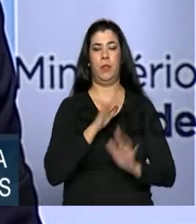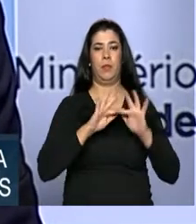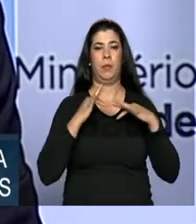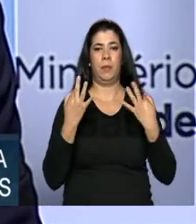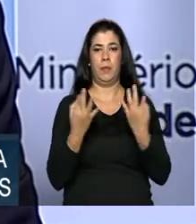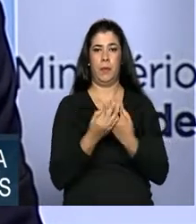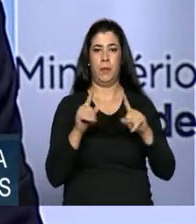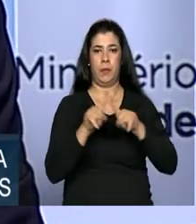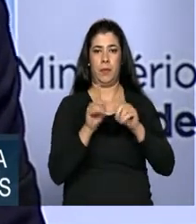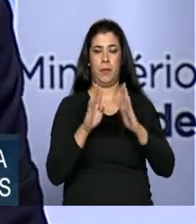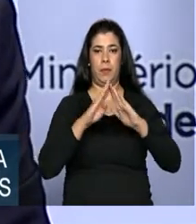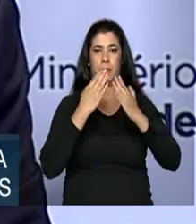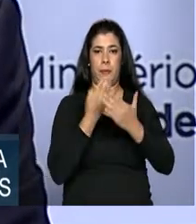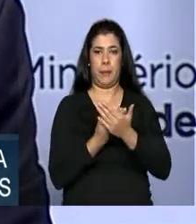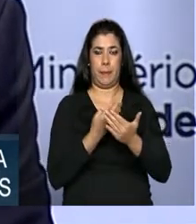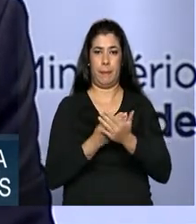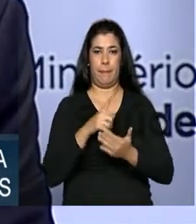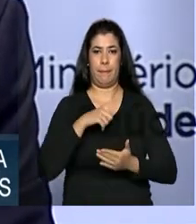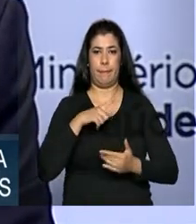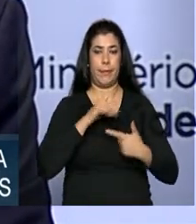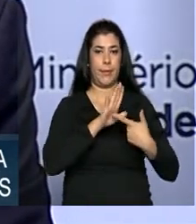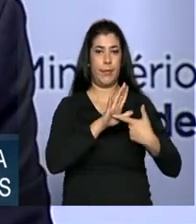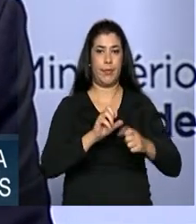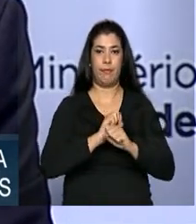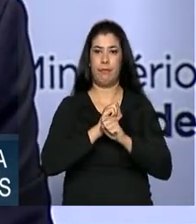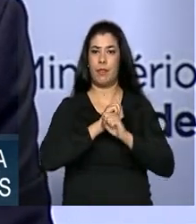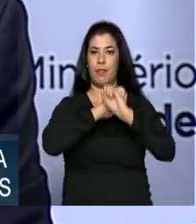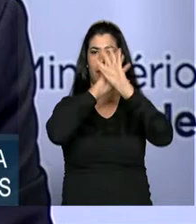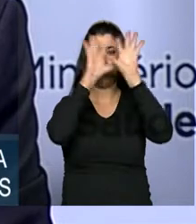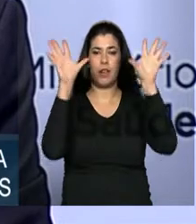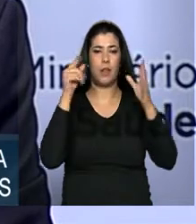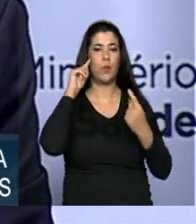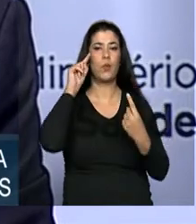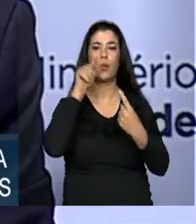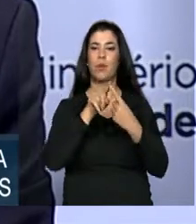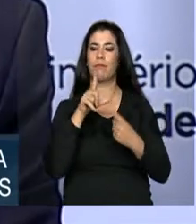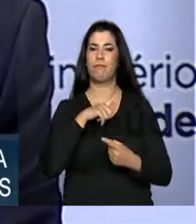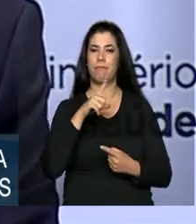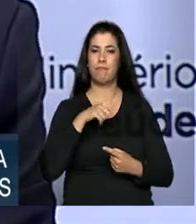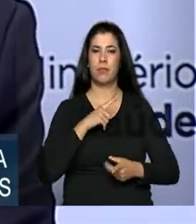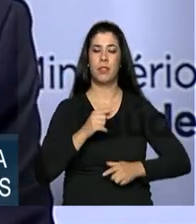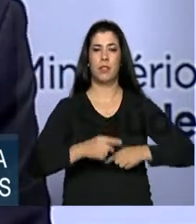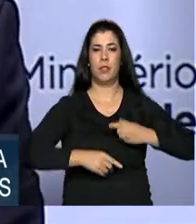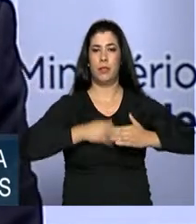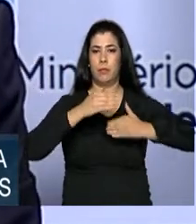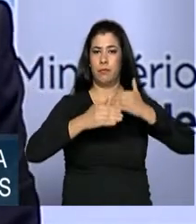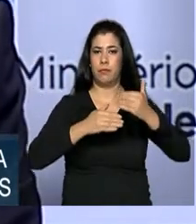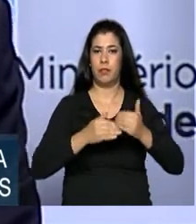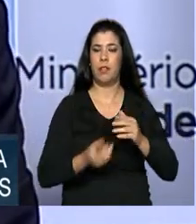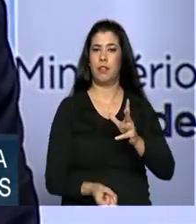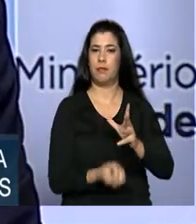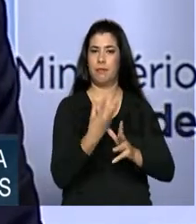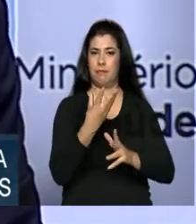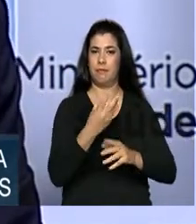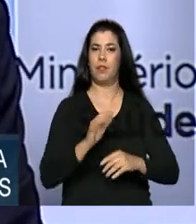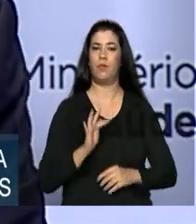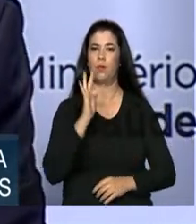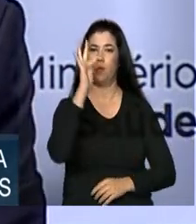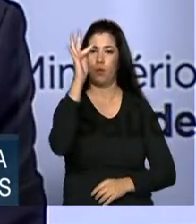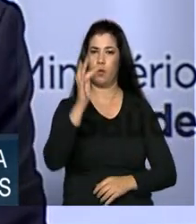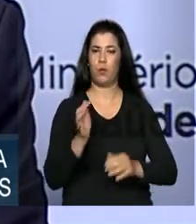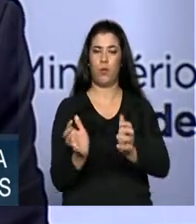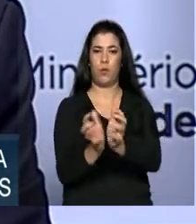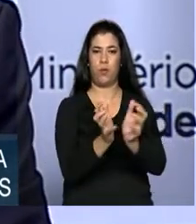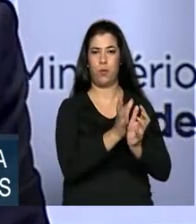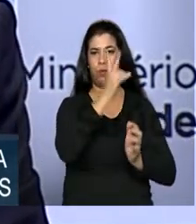tem uma clara intenção de proporcionar uma geração mais saudável nas próximas décadas e a